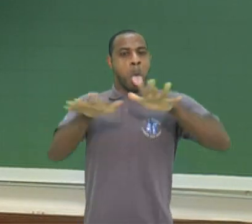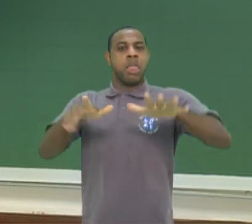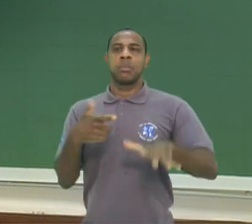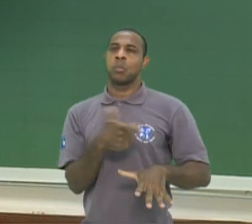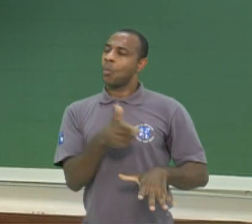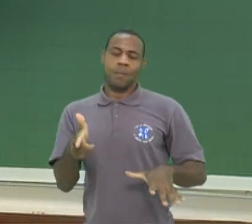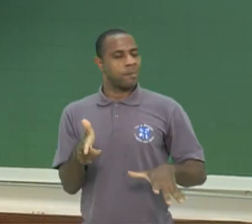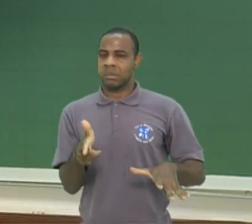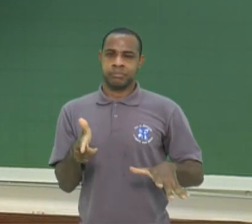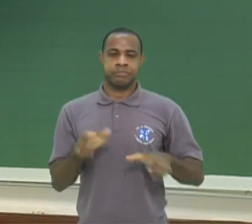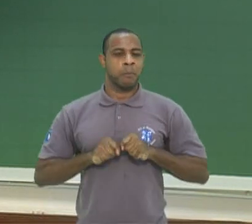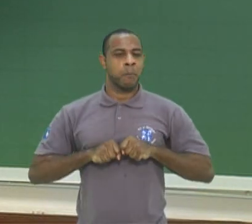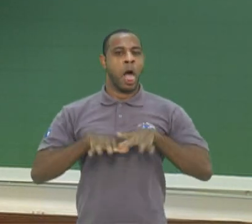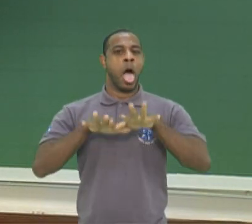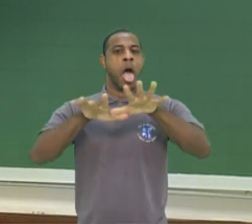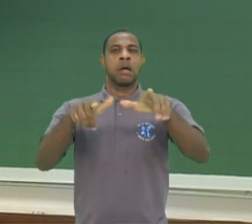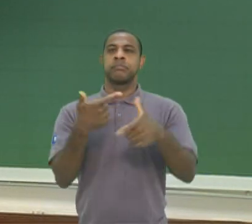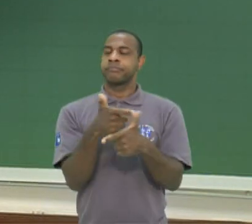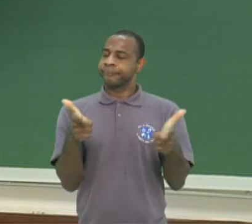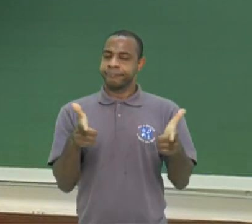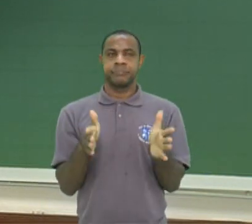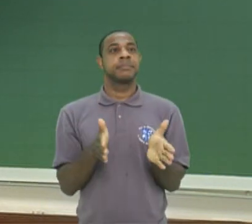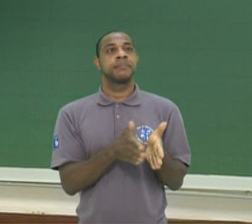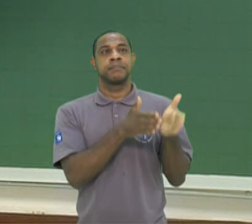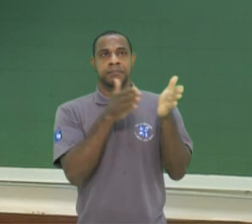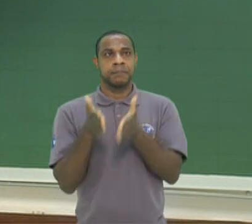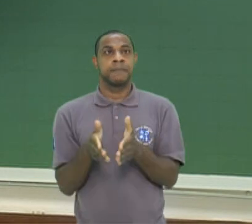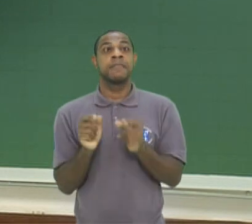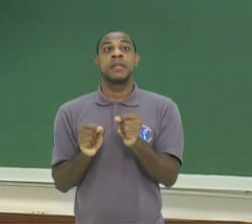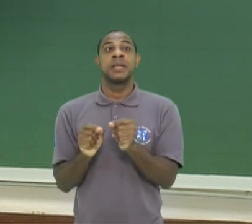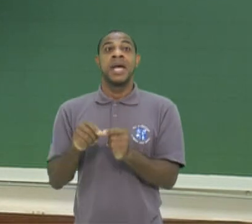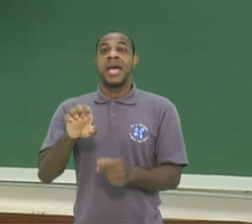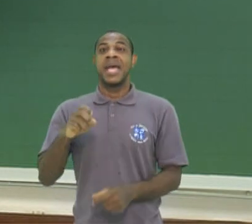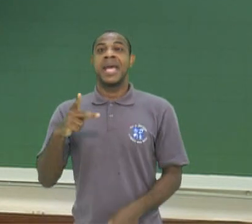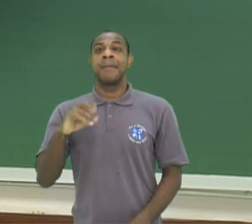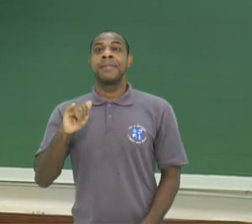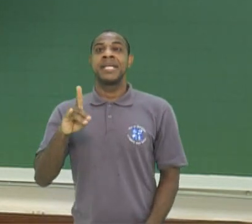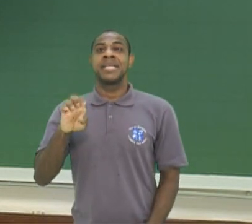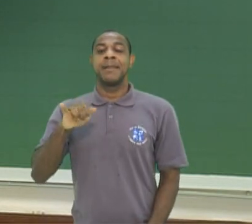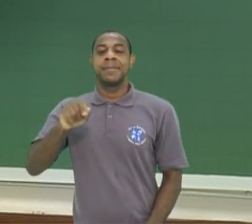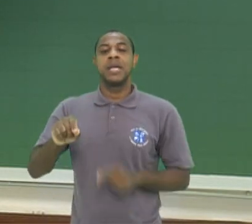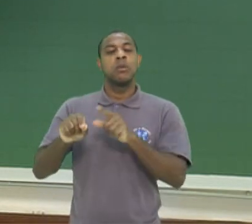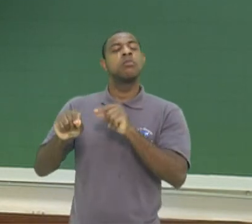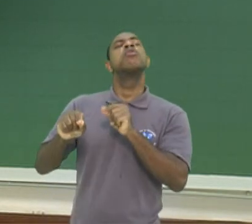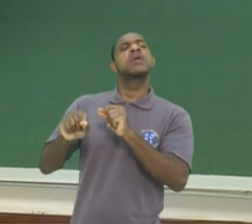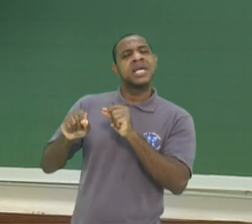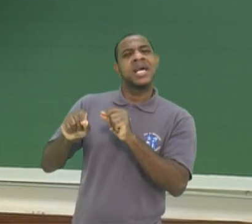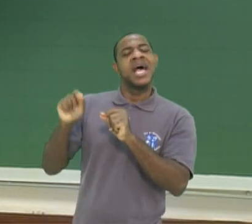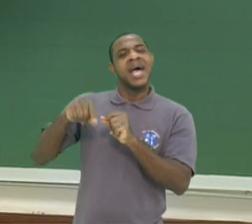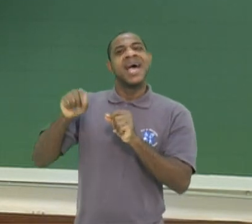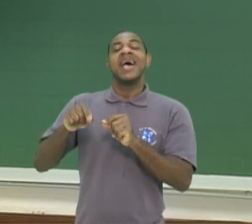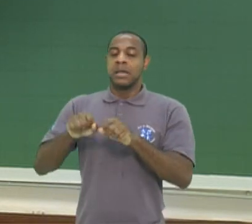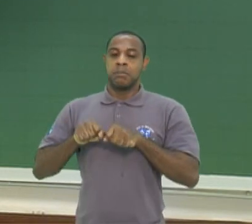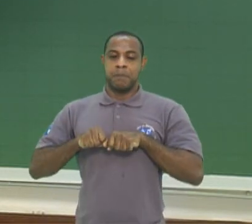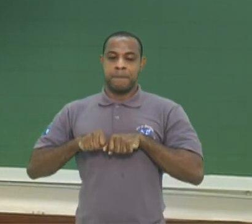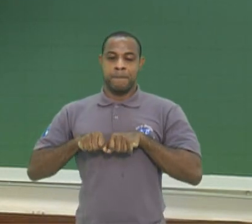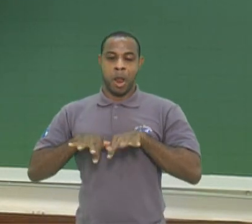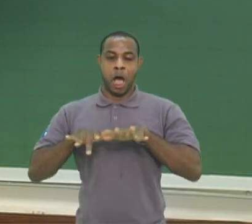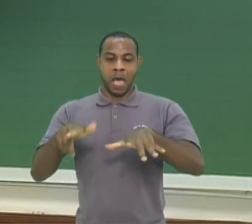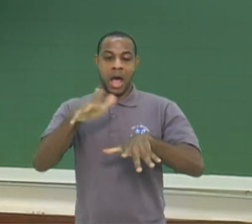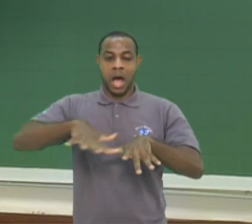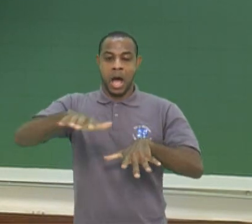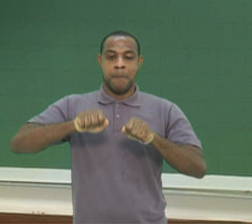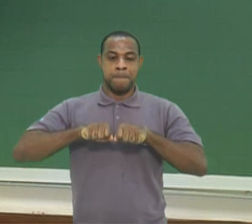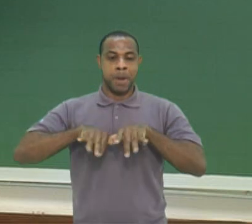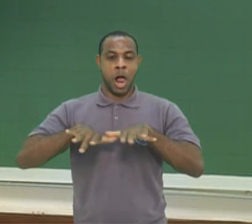no espaço geográfico ou no território. Quando a gente trata de epidemia, é algo que daí já vai alcançar um espaço